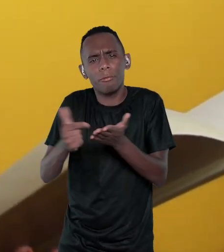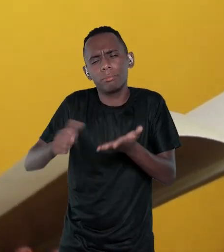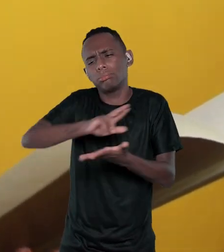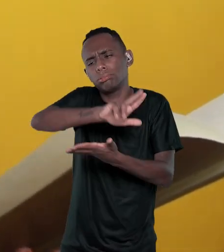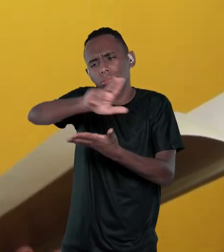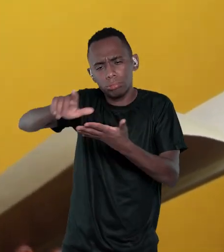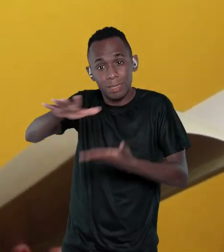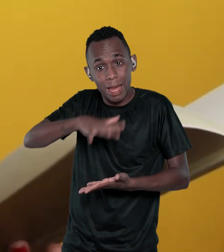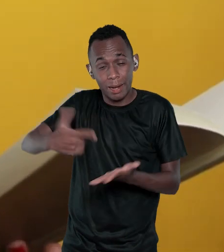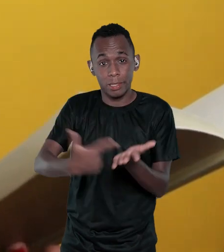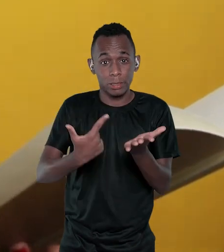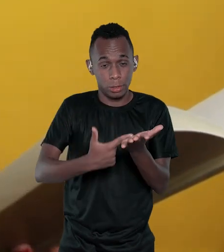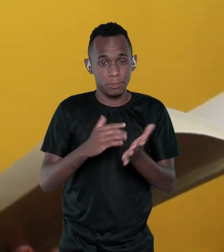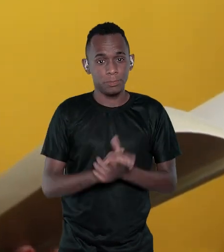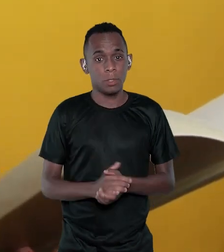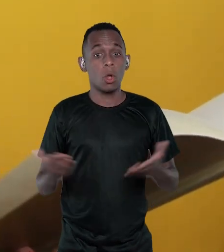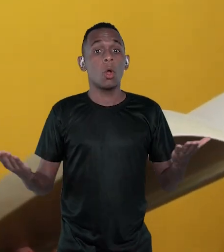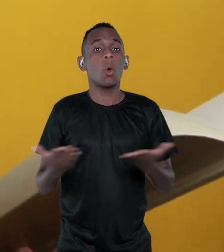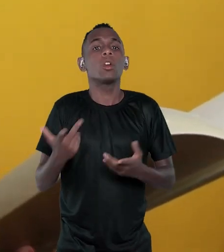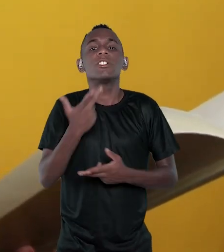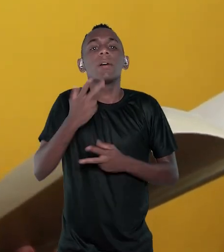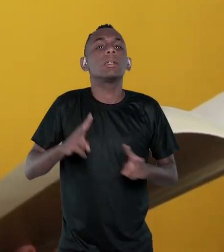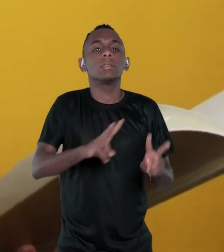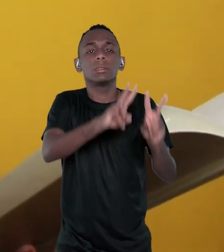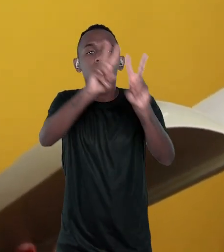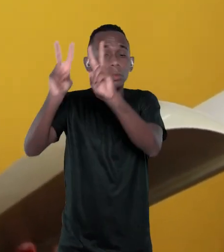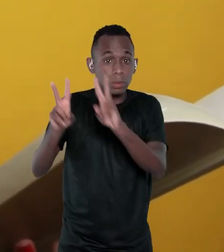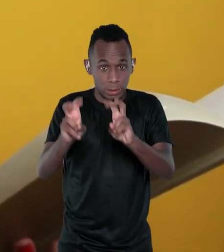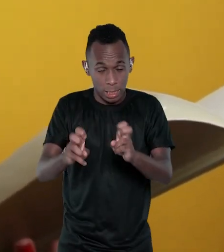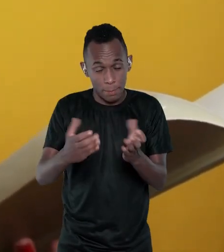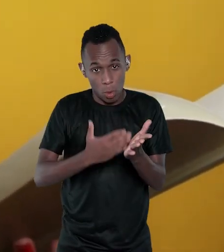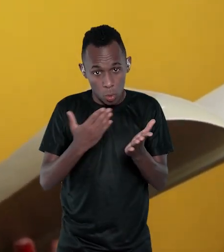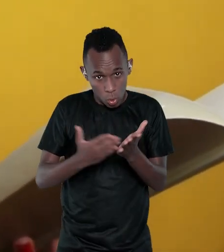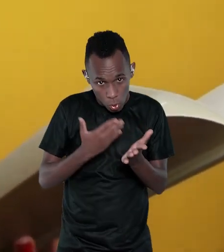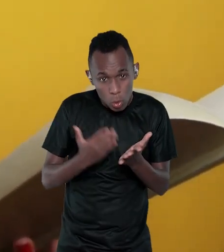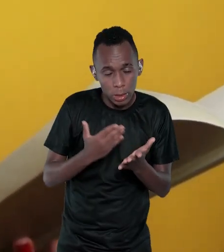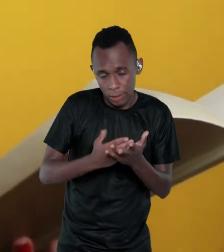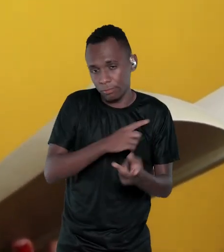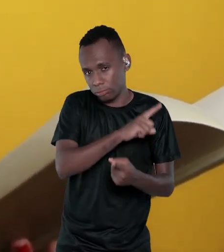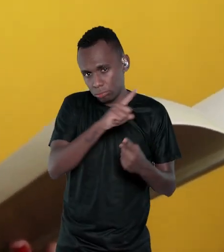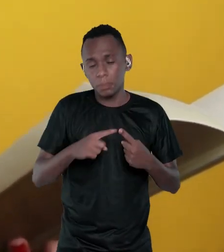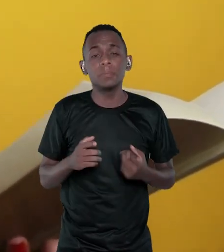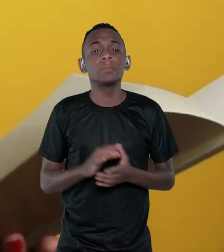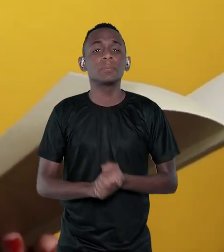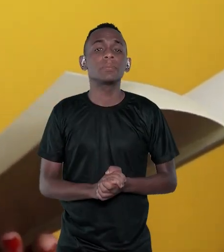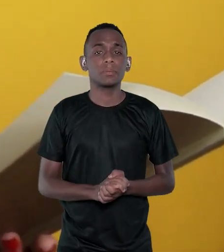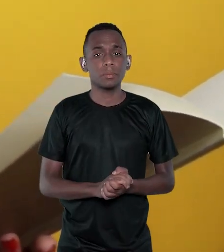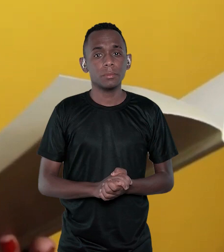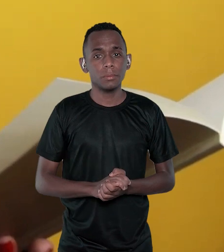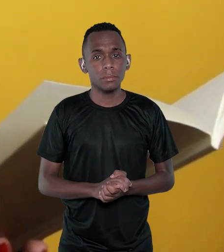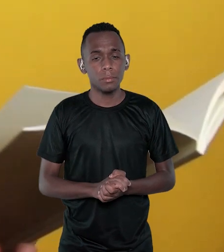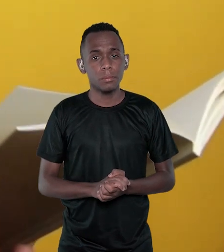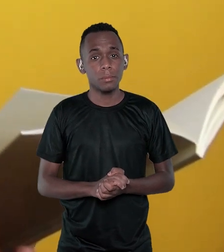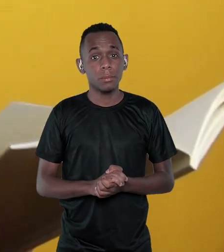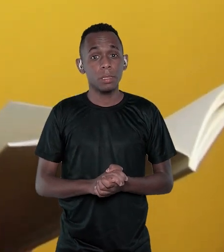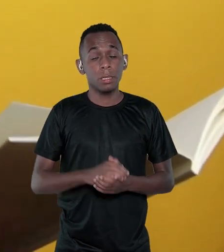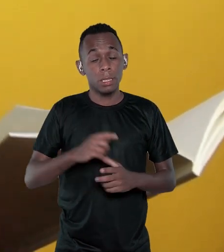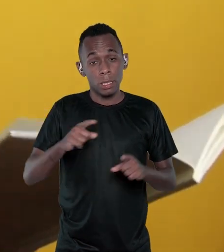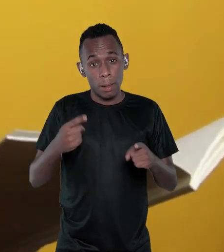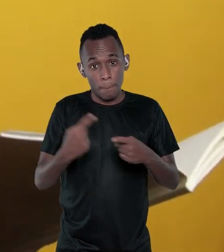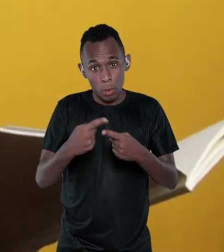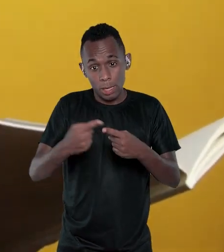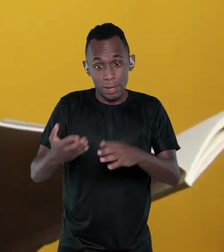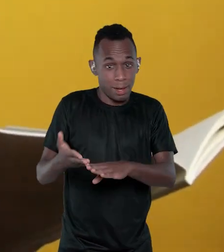revistas literárias. Hoje a gente fala sobre o livro Breve Balada para Viola e Sangue, que